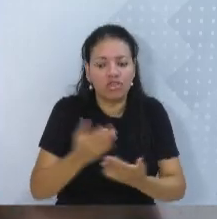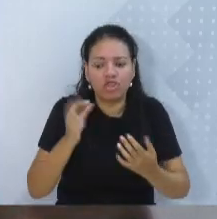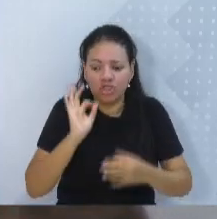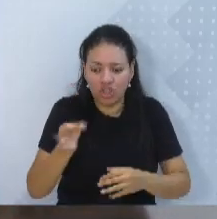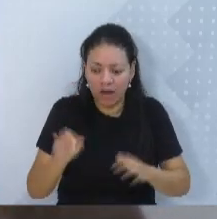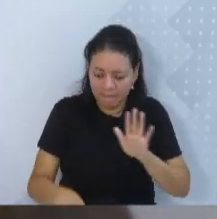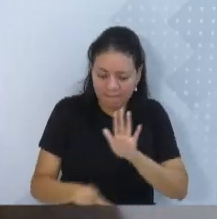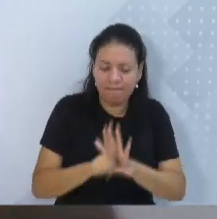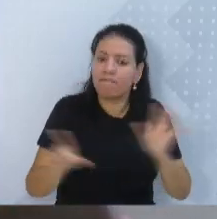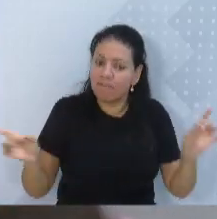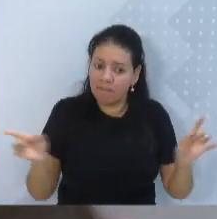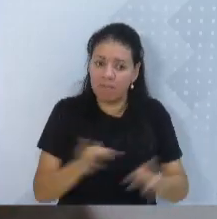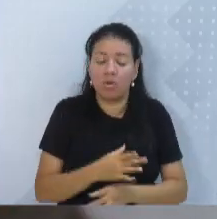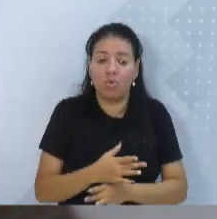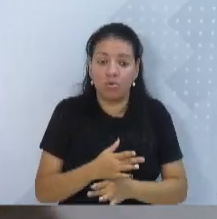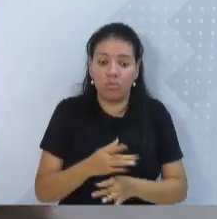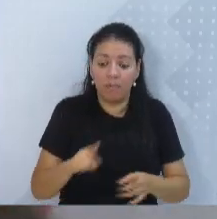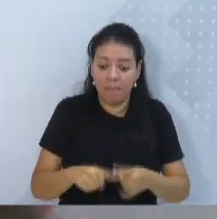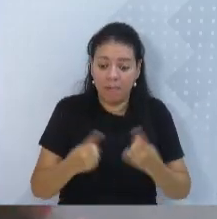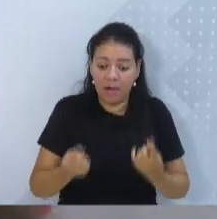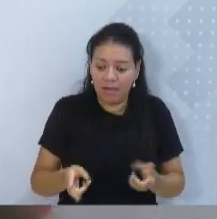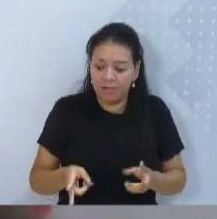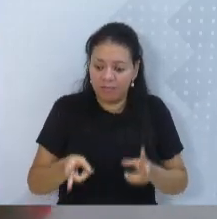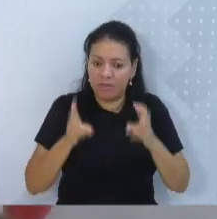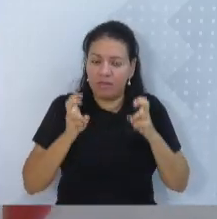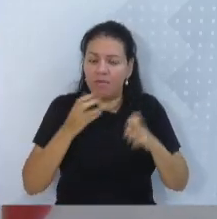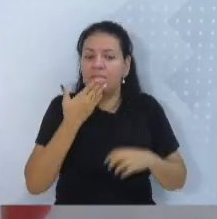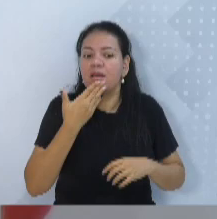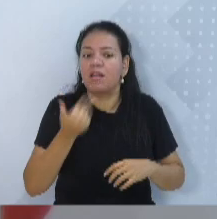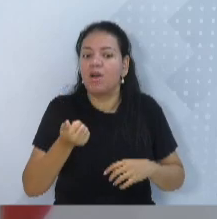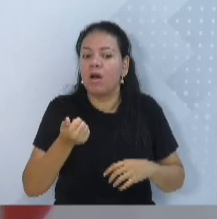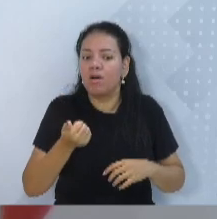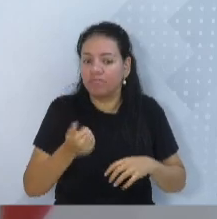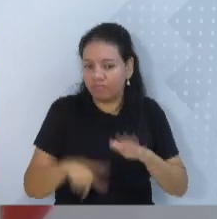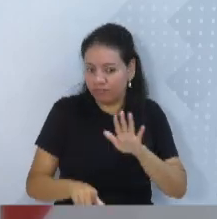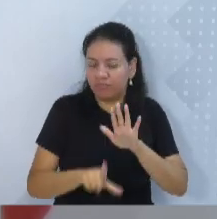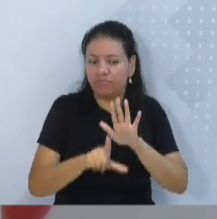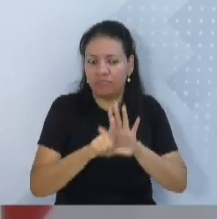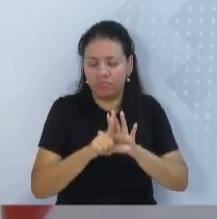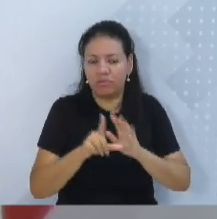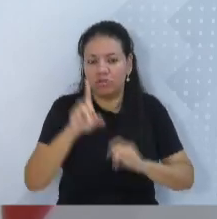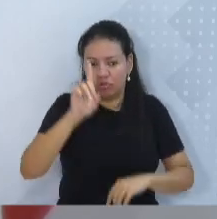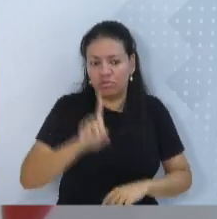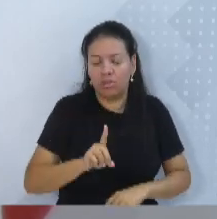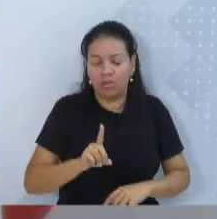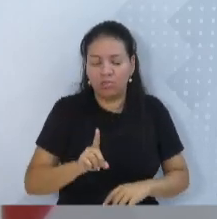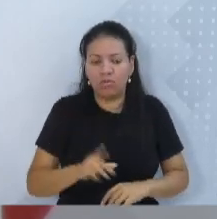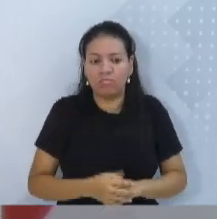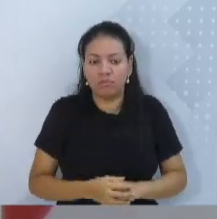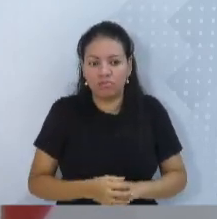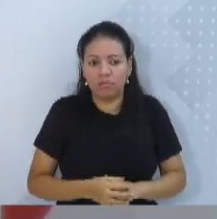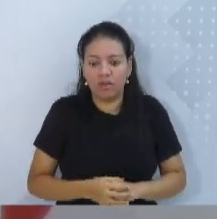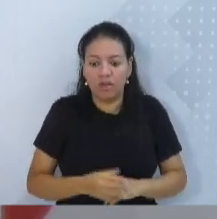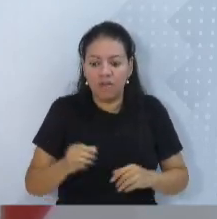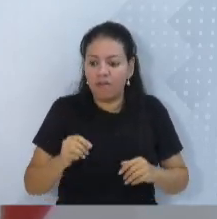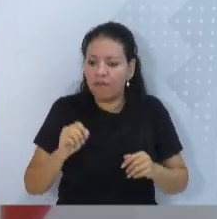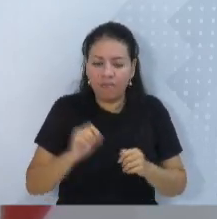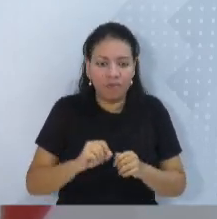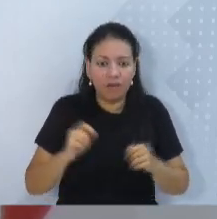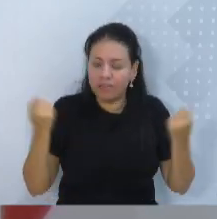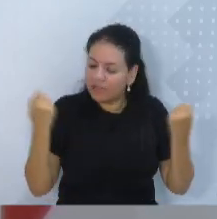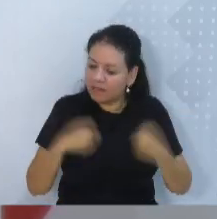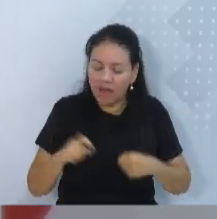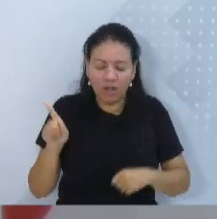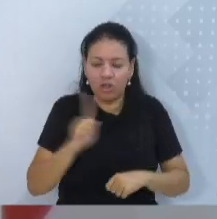mas para talvez observar um pouquinho melhor esse direito façam o possível e o impossível